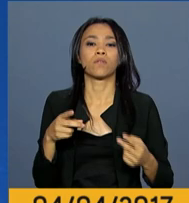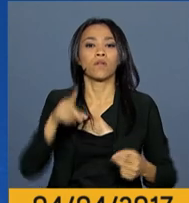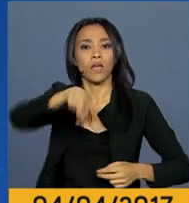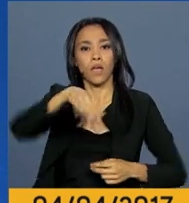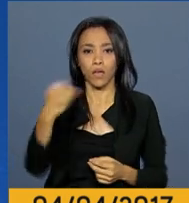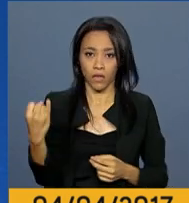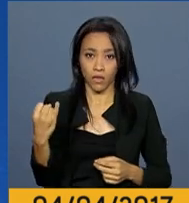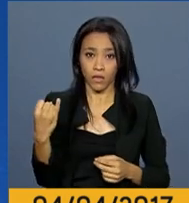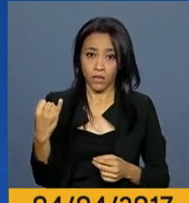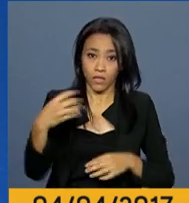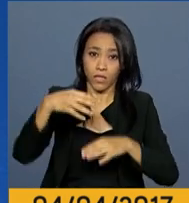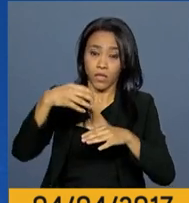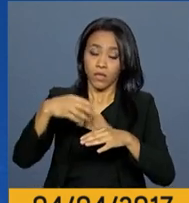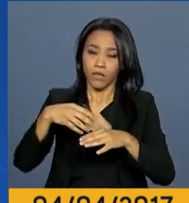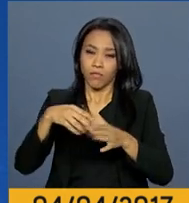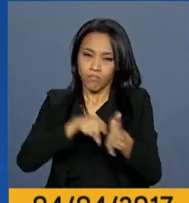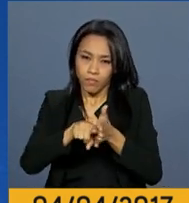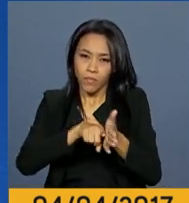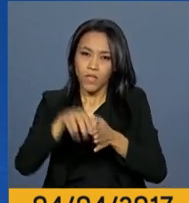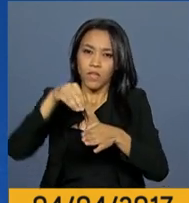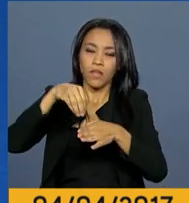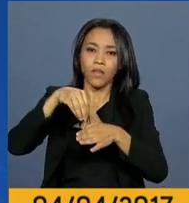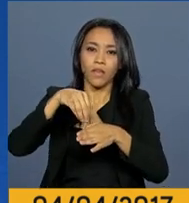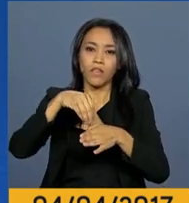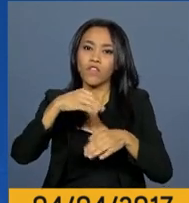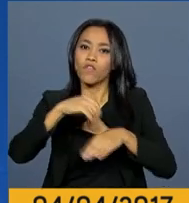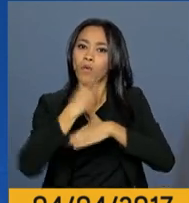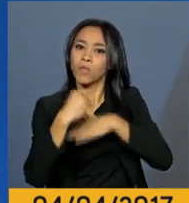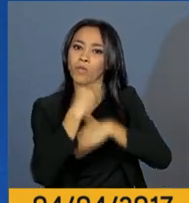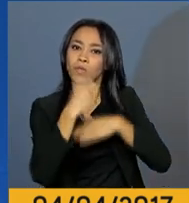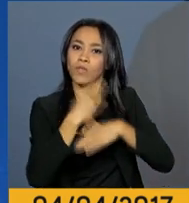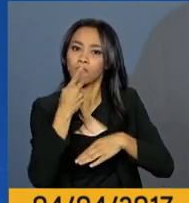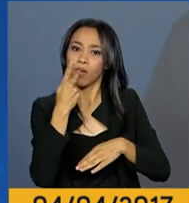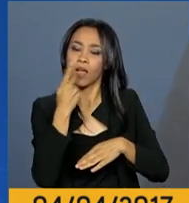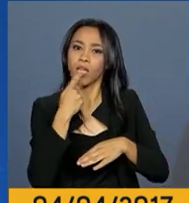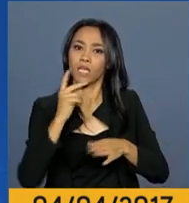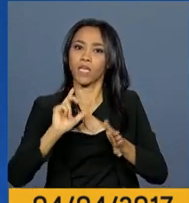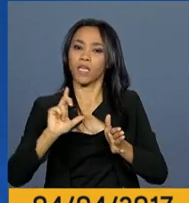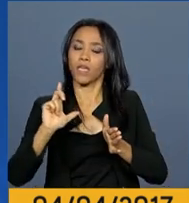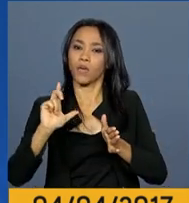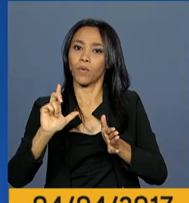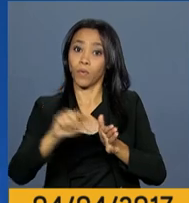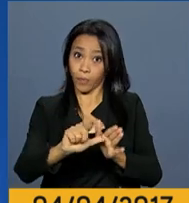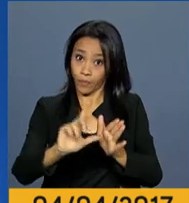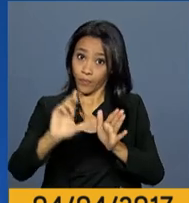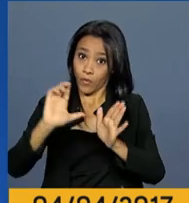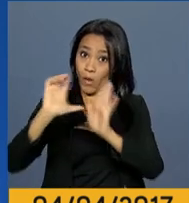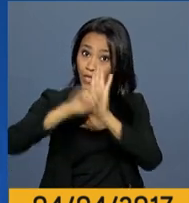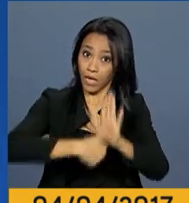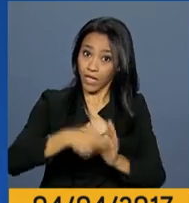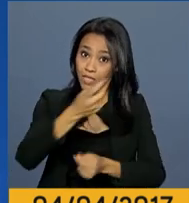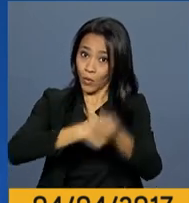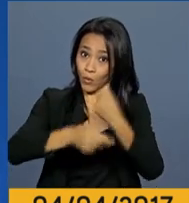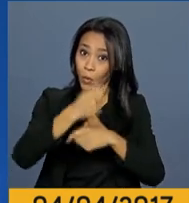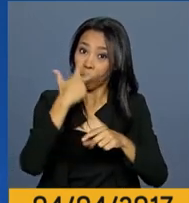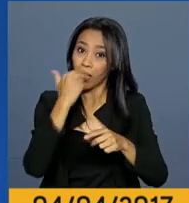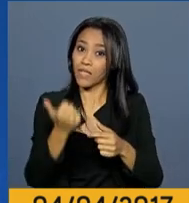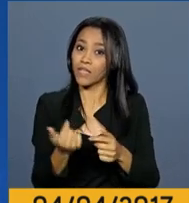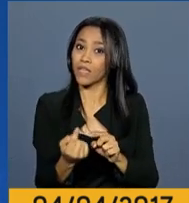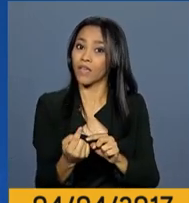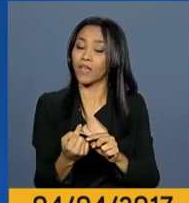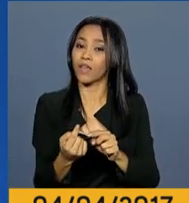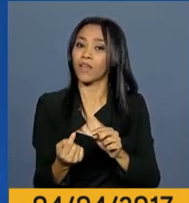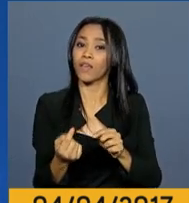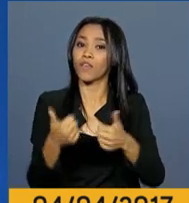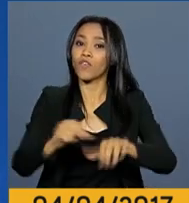importantes indicadores, né, indicam que a recessão ficou no retrovisor. E vou tomar a liberdade rapidamente